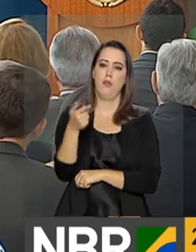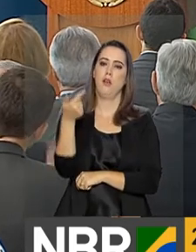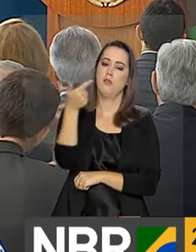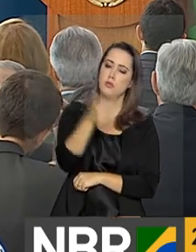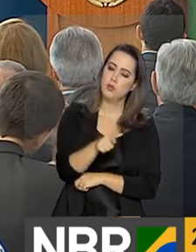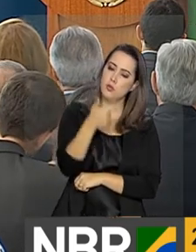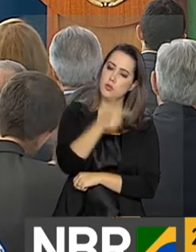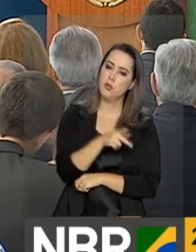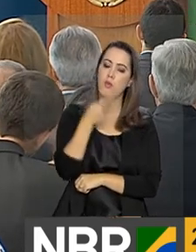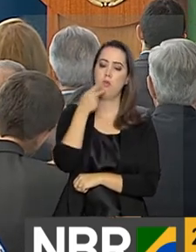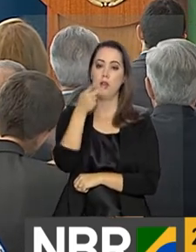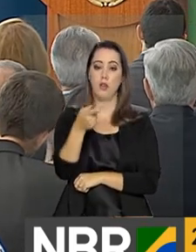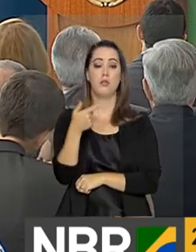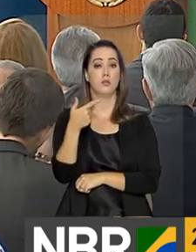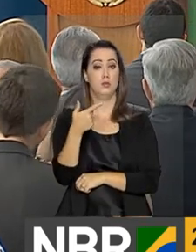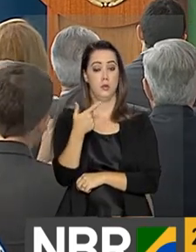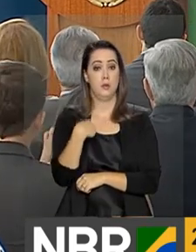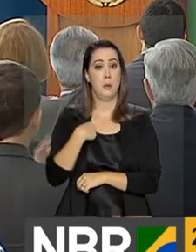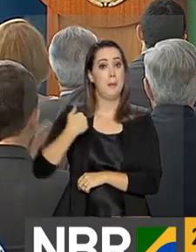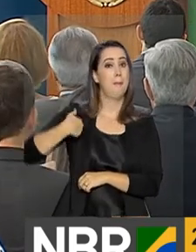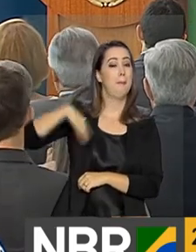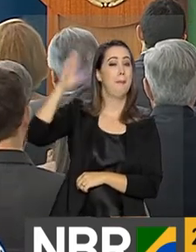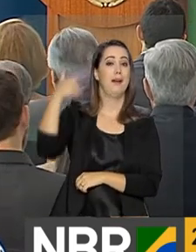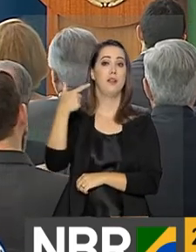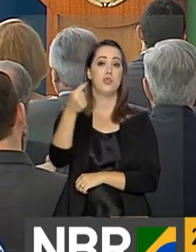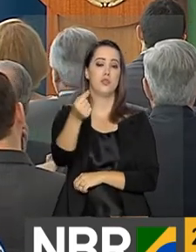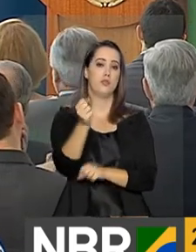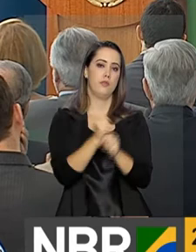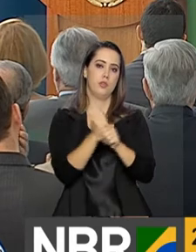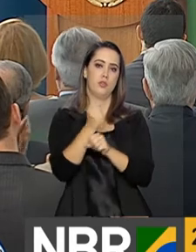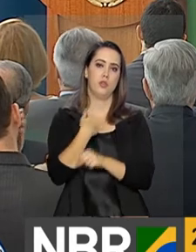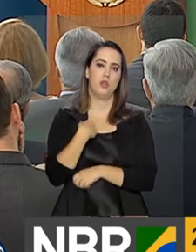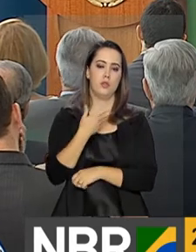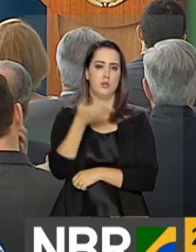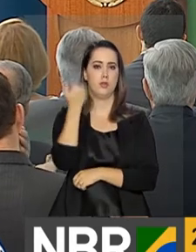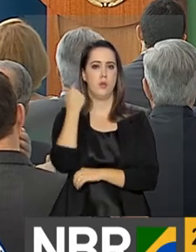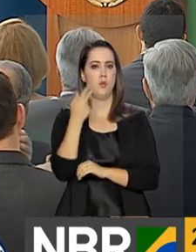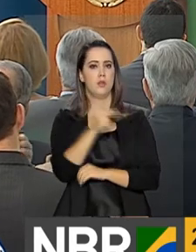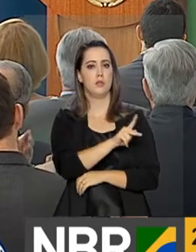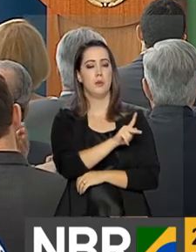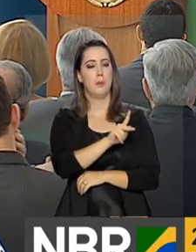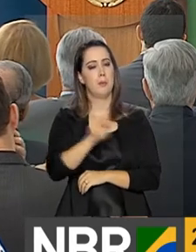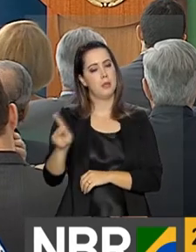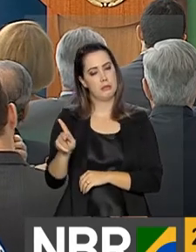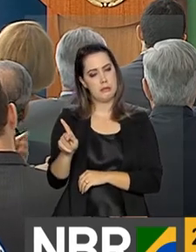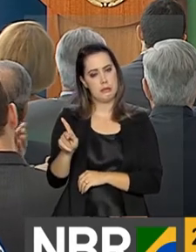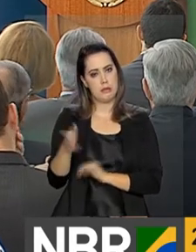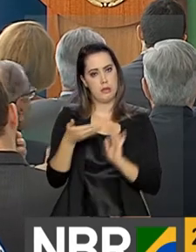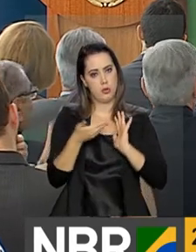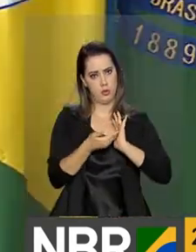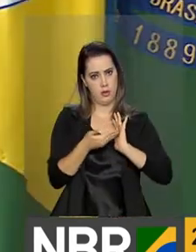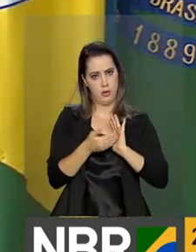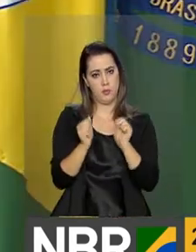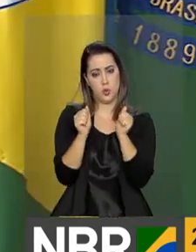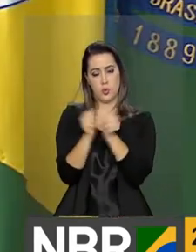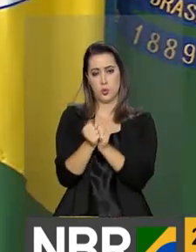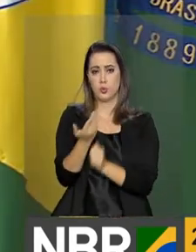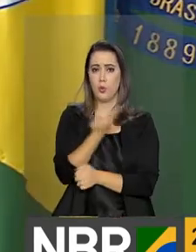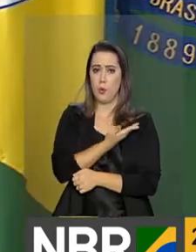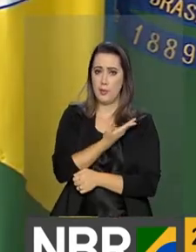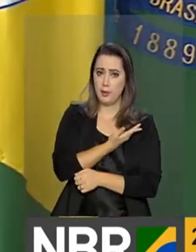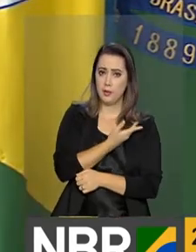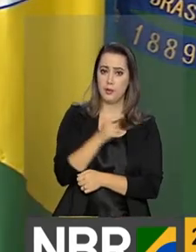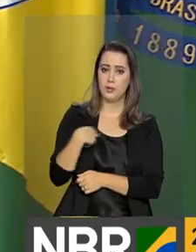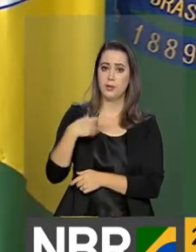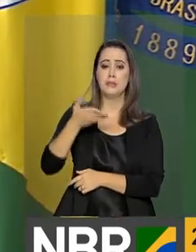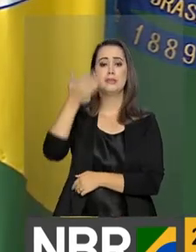mas é importante. Há mais de 20 anos, eu fui presidente da Câmara dos Deputados, ao lado dos meus amigos e colegas, e já